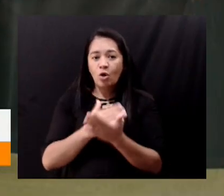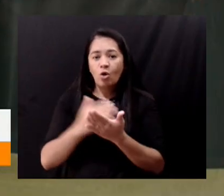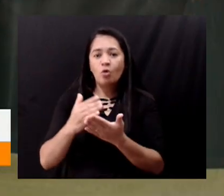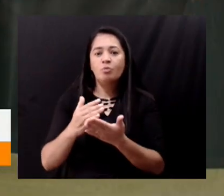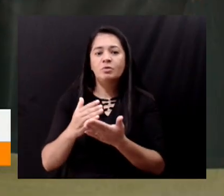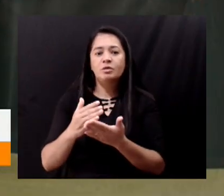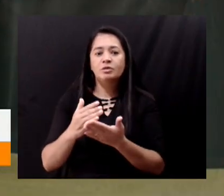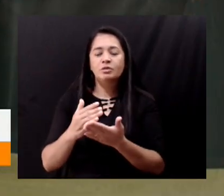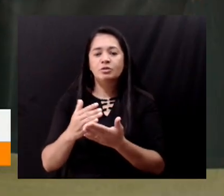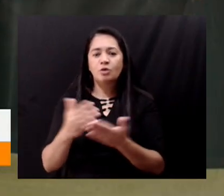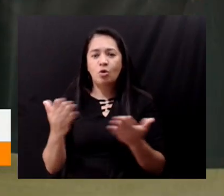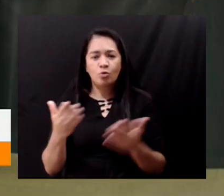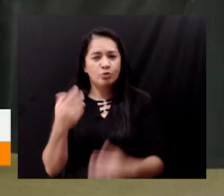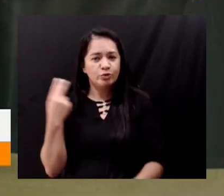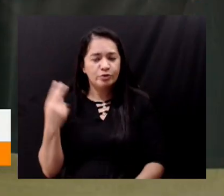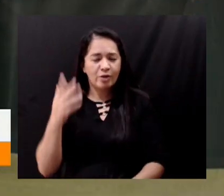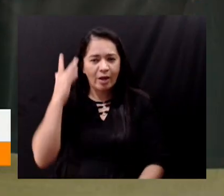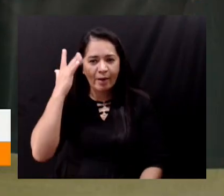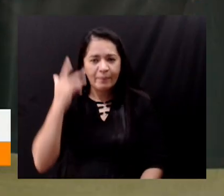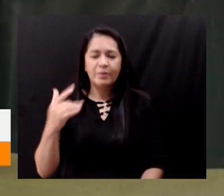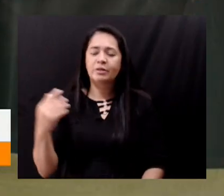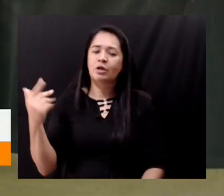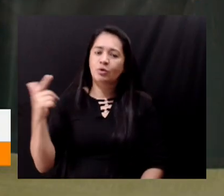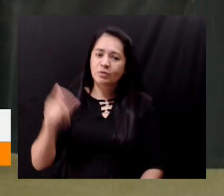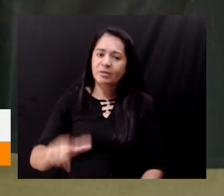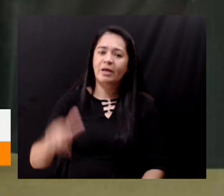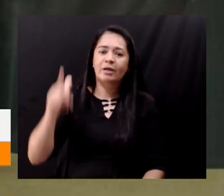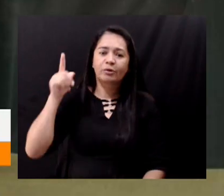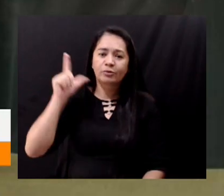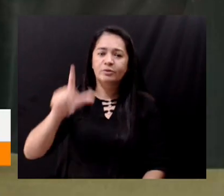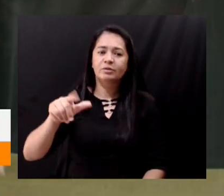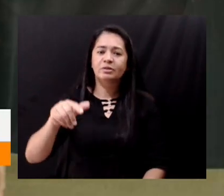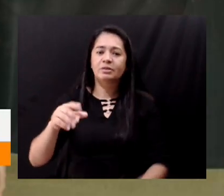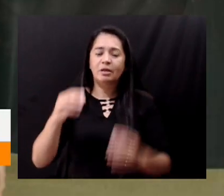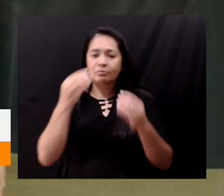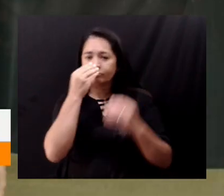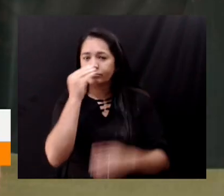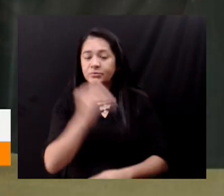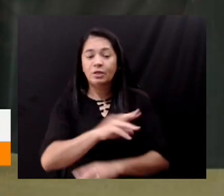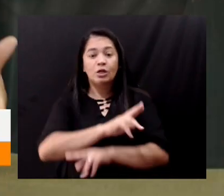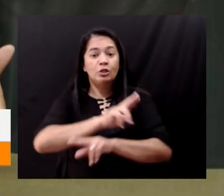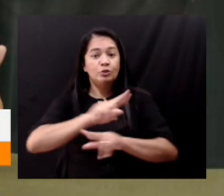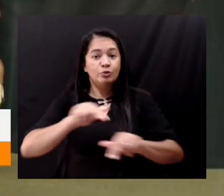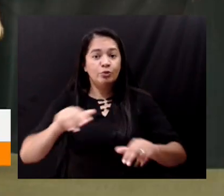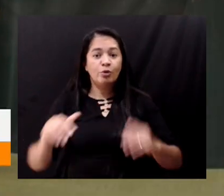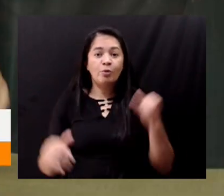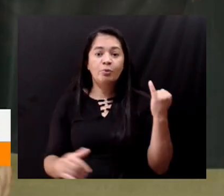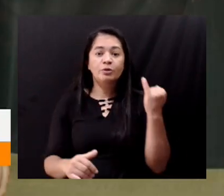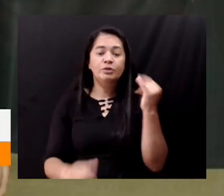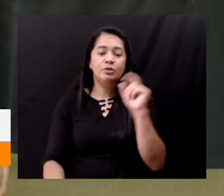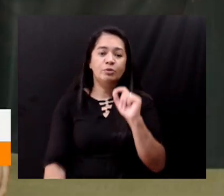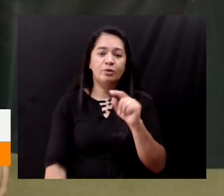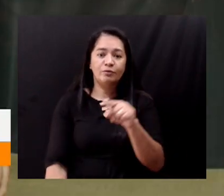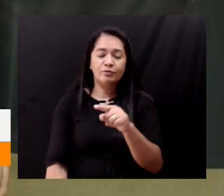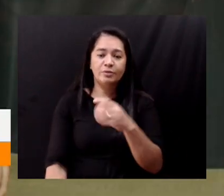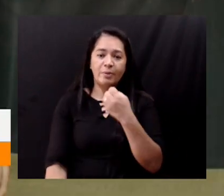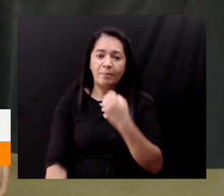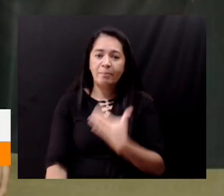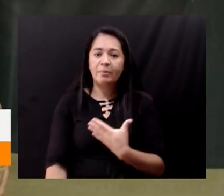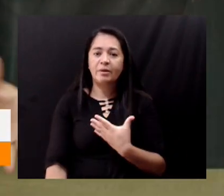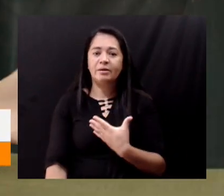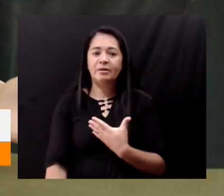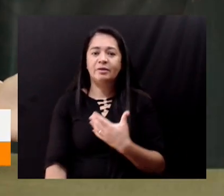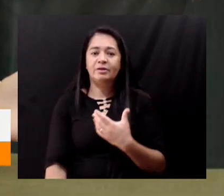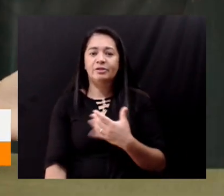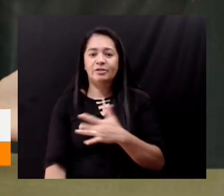você consegue, depois de amanhã você consegue, não desista. O que importa é você estar bem e estar com saúde,